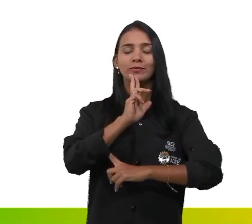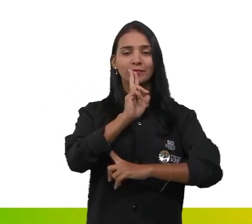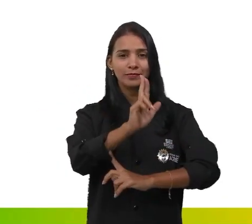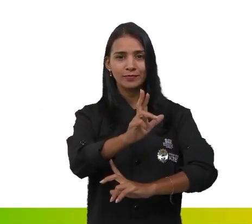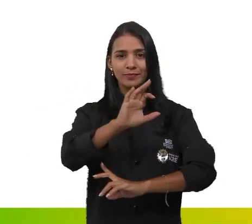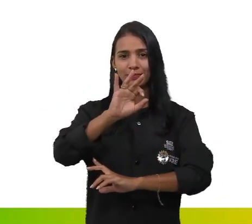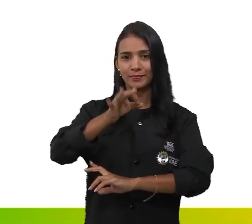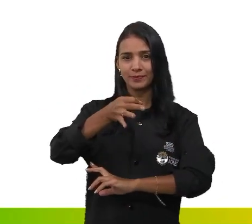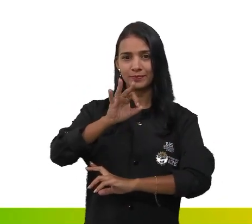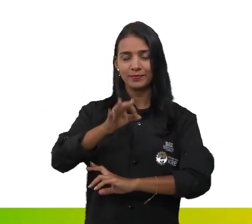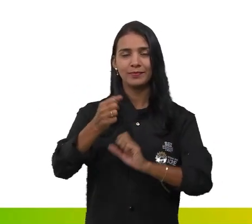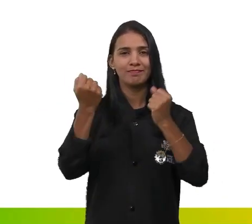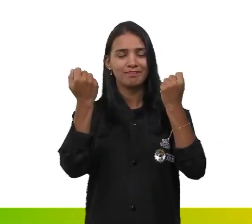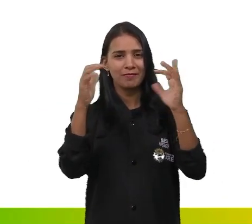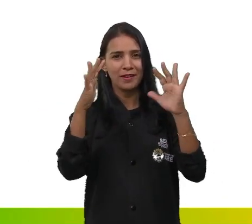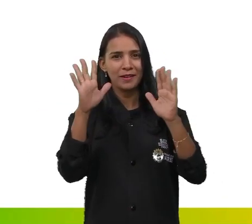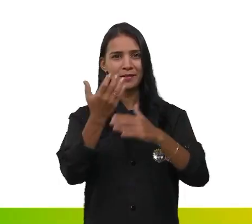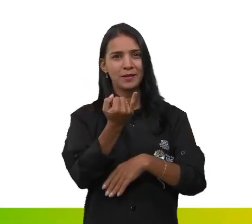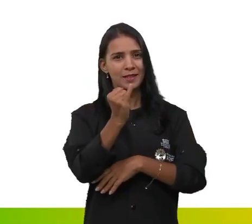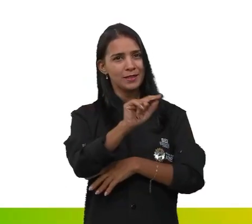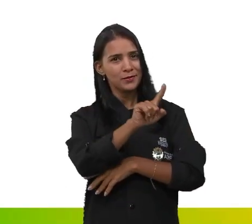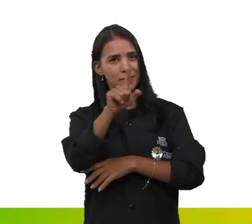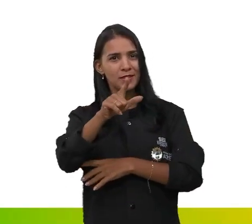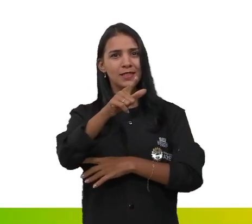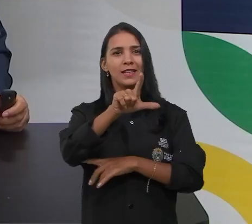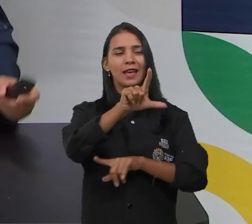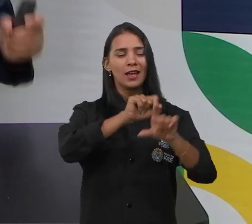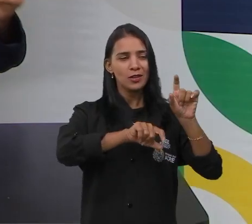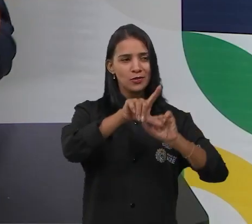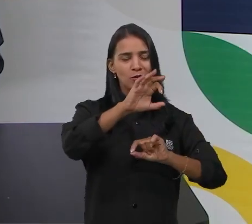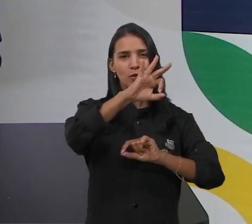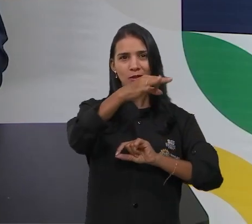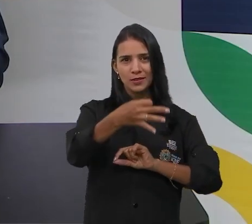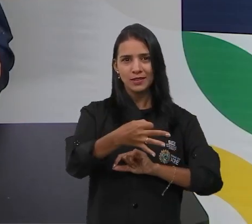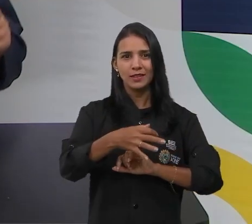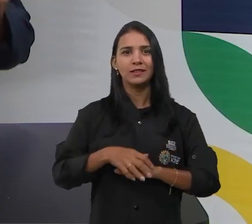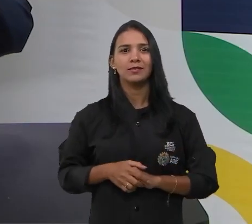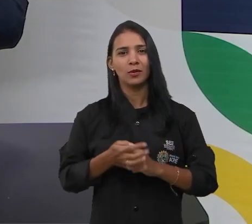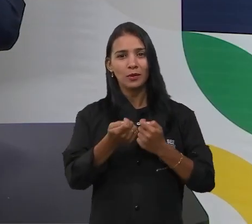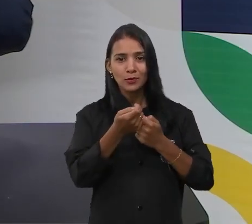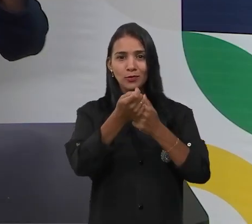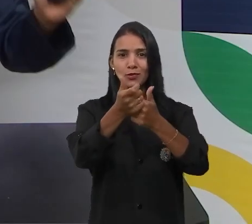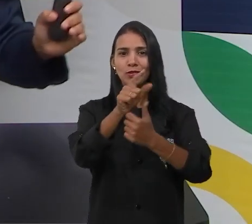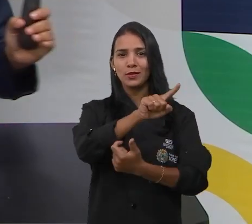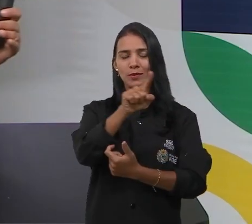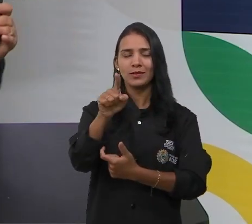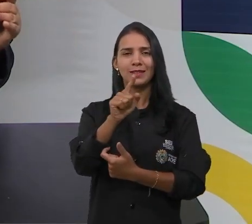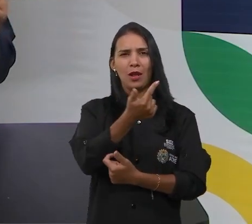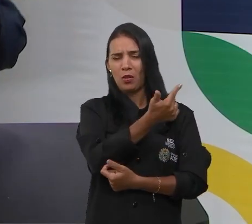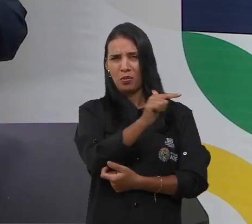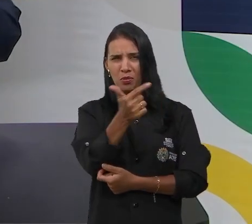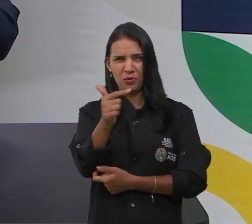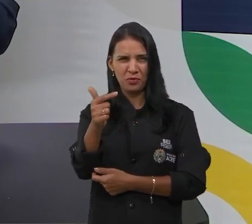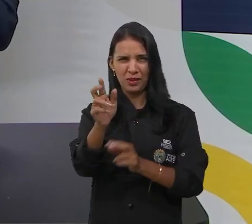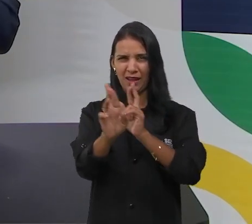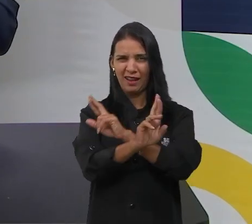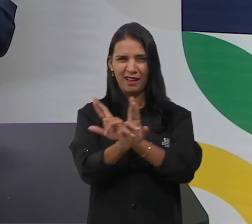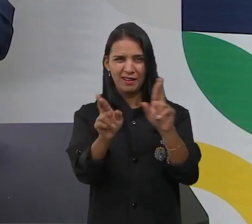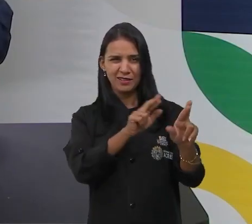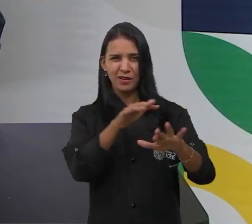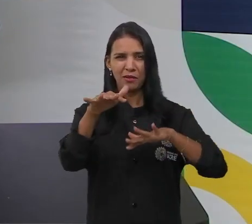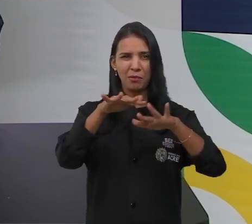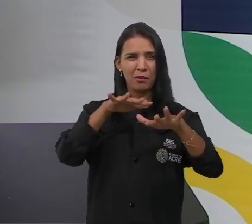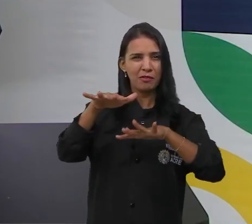A. Parabéns se você acertou. Então, fica a dica aí. Não tem nada a ver com a questão dos